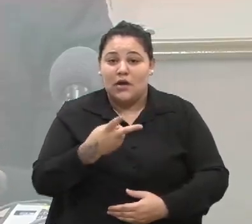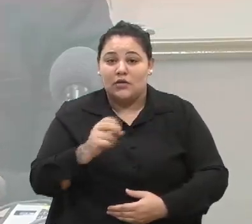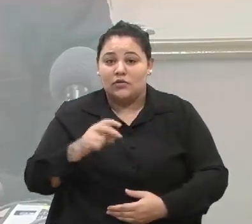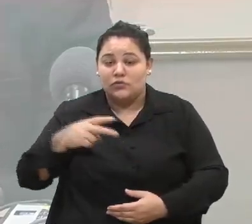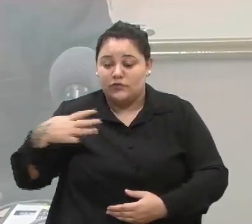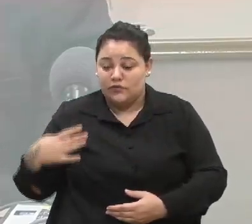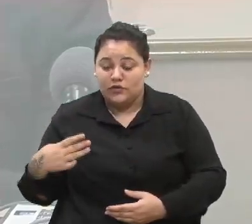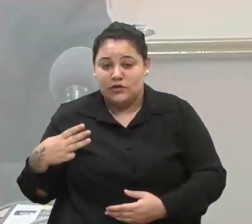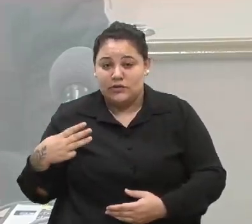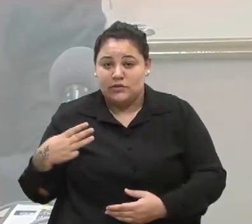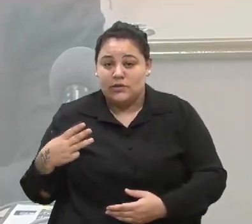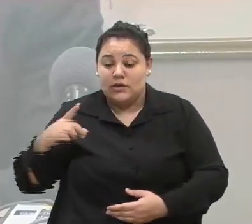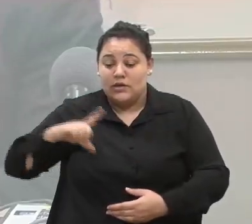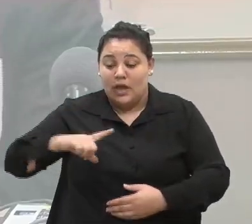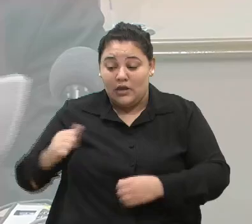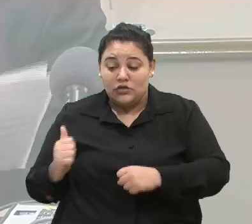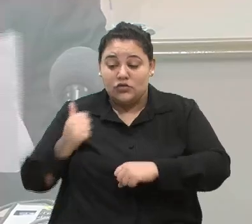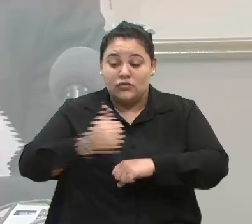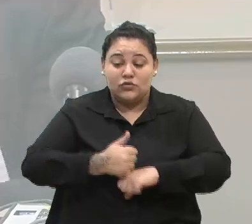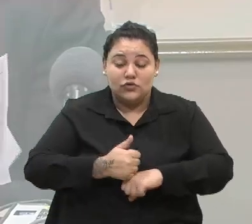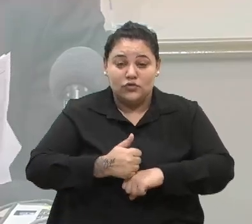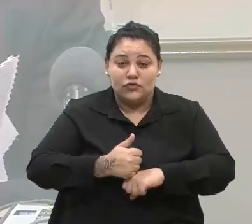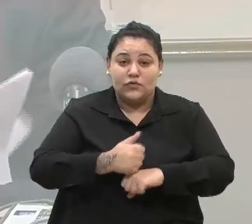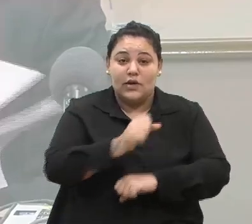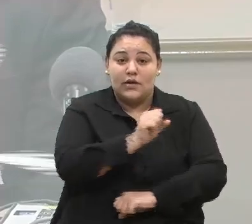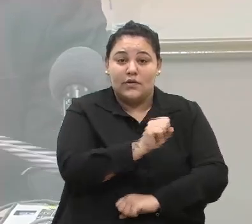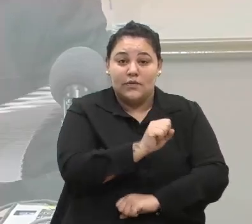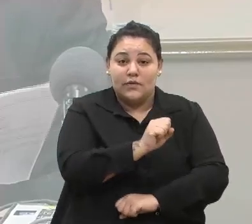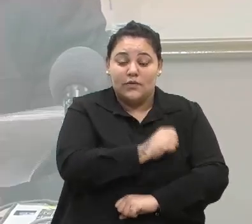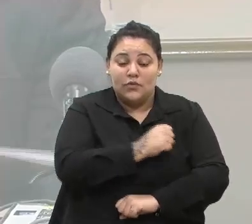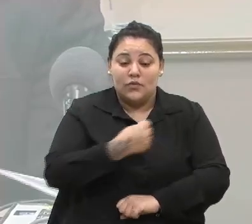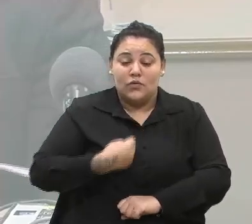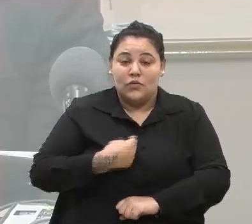85/2023, contém substitutivo número